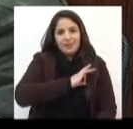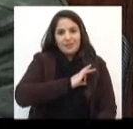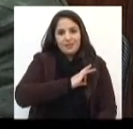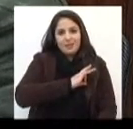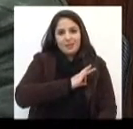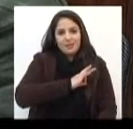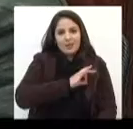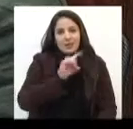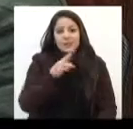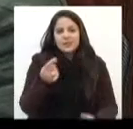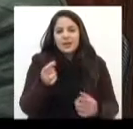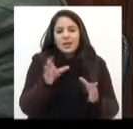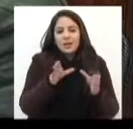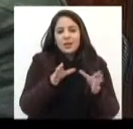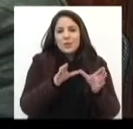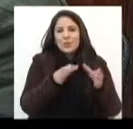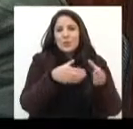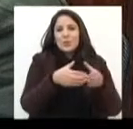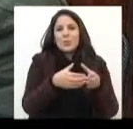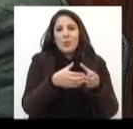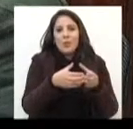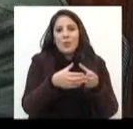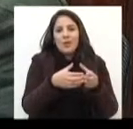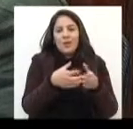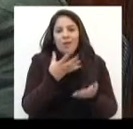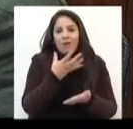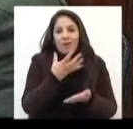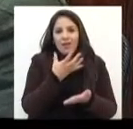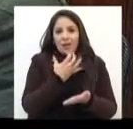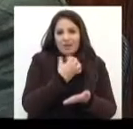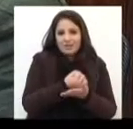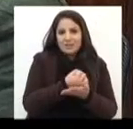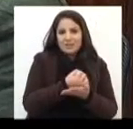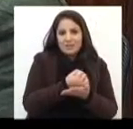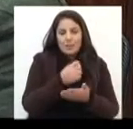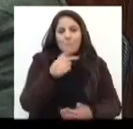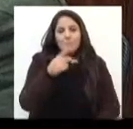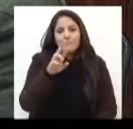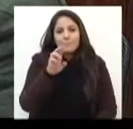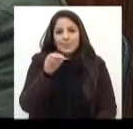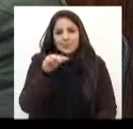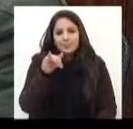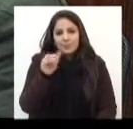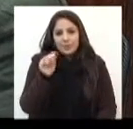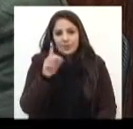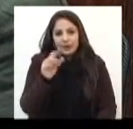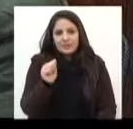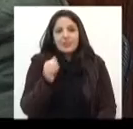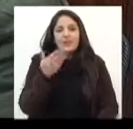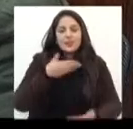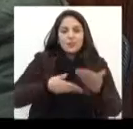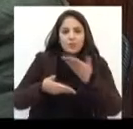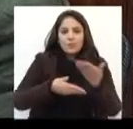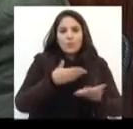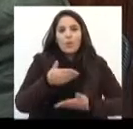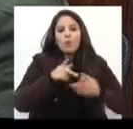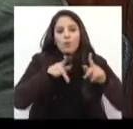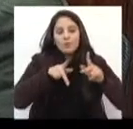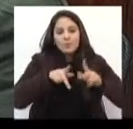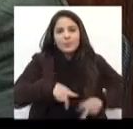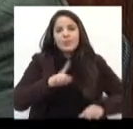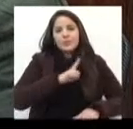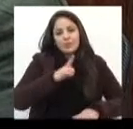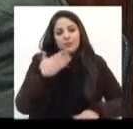Essa recente conjunto de gravações da delação premiada que envolve as figuras que estavam à frente